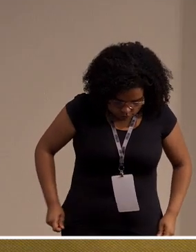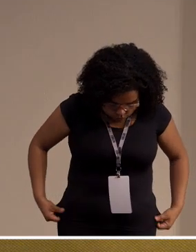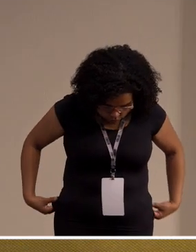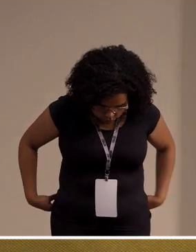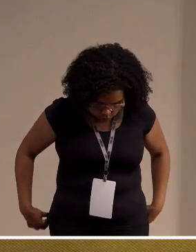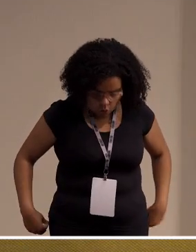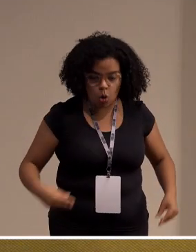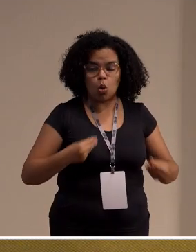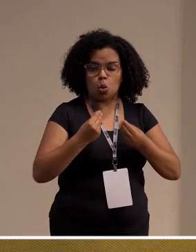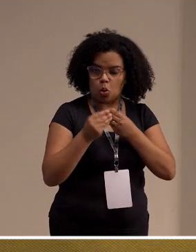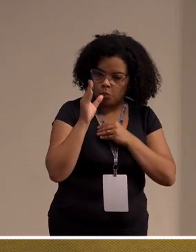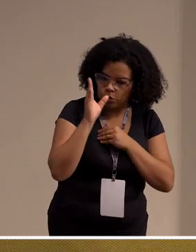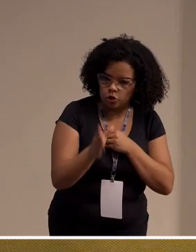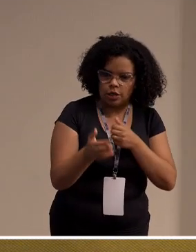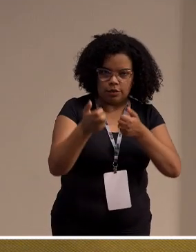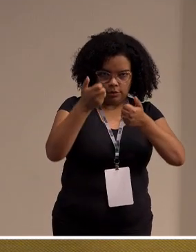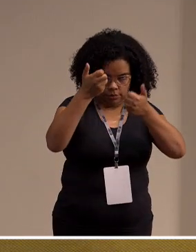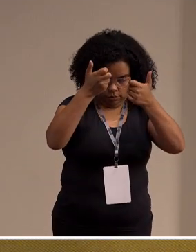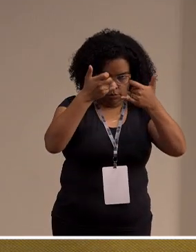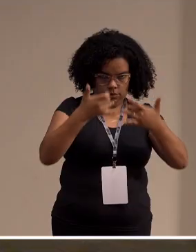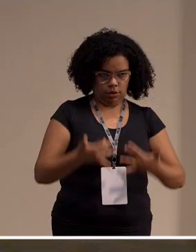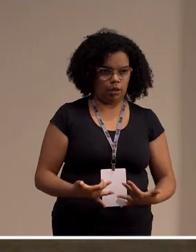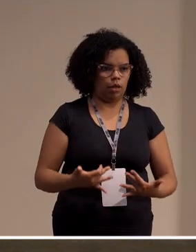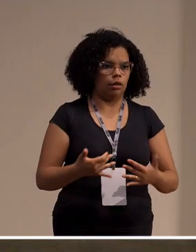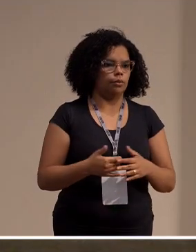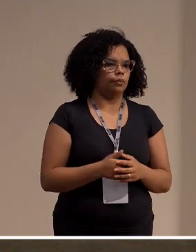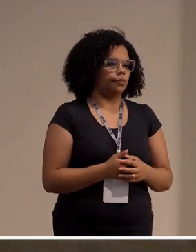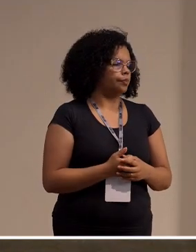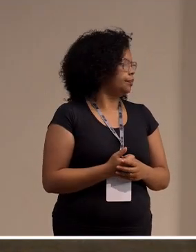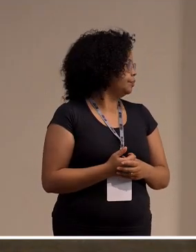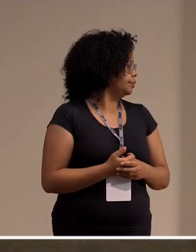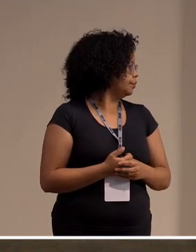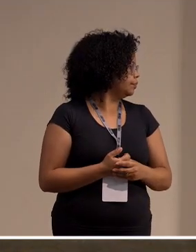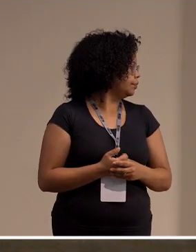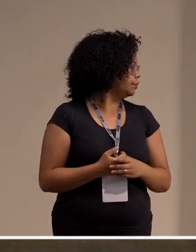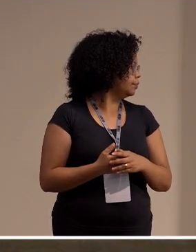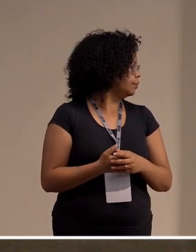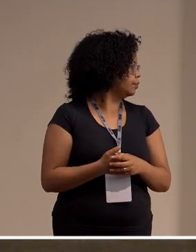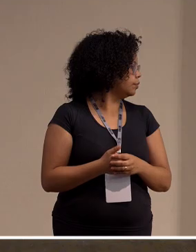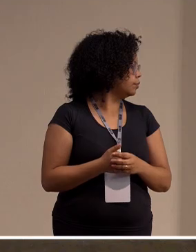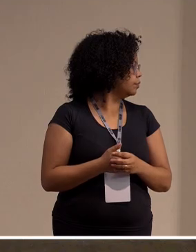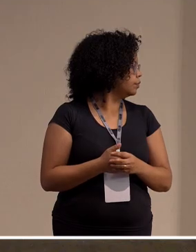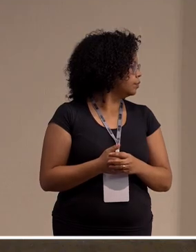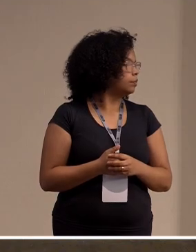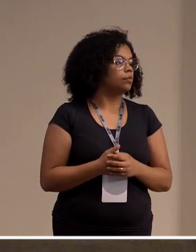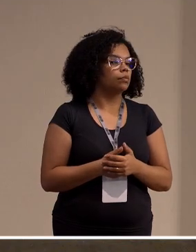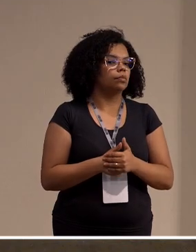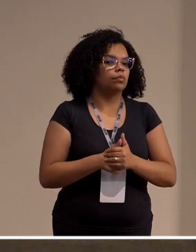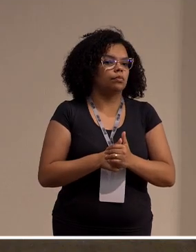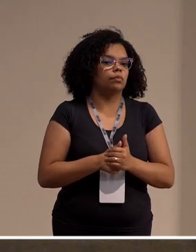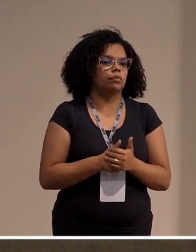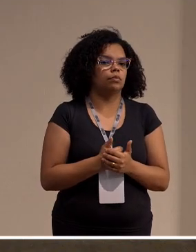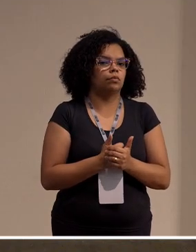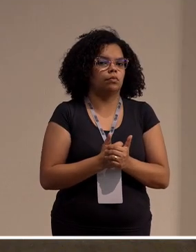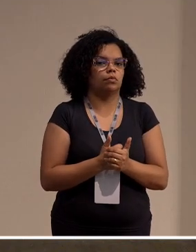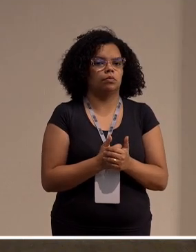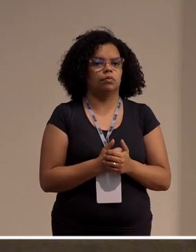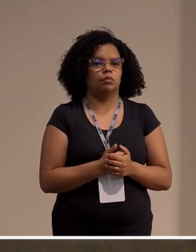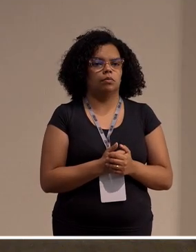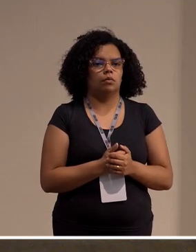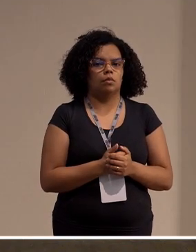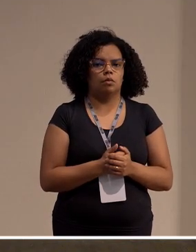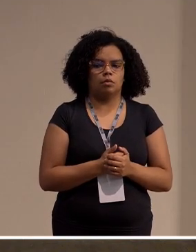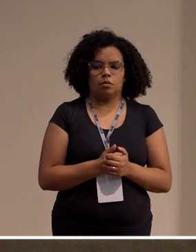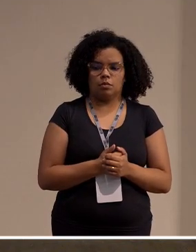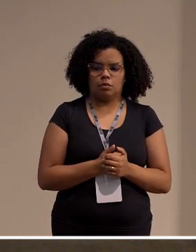Como eu mencionei aqui, antes da tradução tá rolando, o Henry Louis Gates falou ali no final da conversa